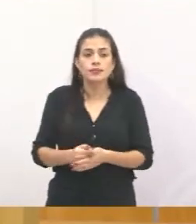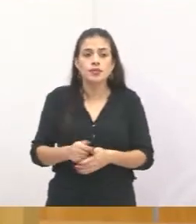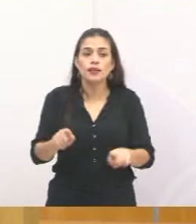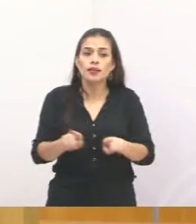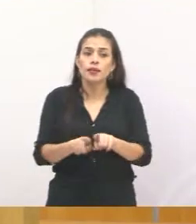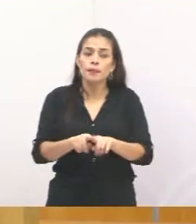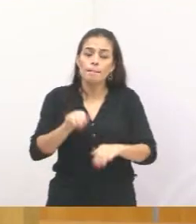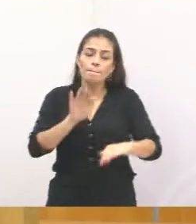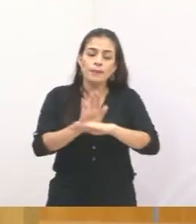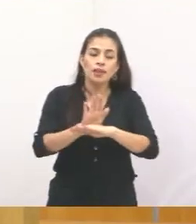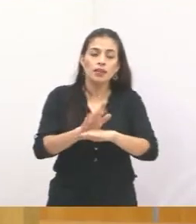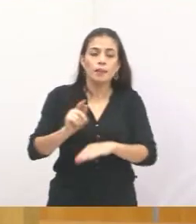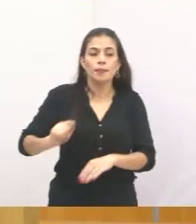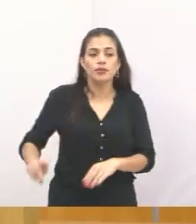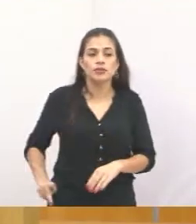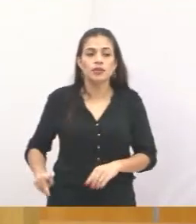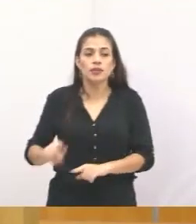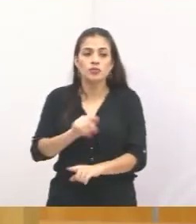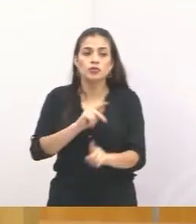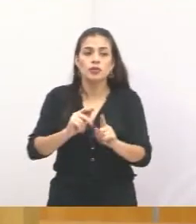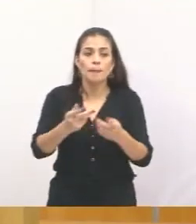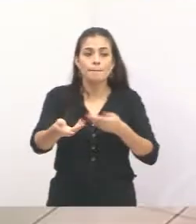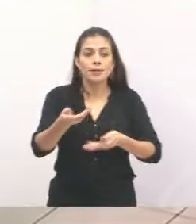pensionistas. Muito obrigado.